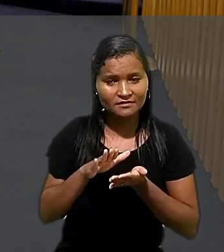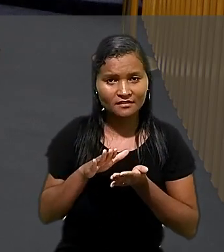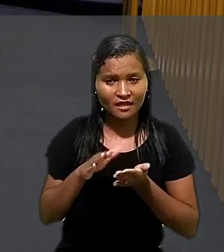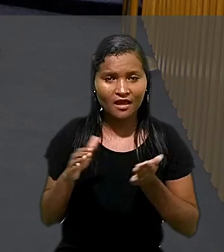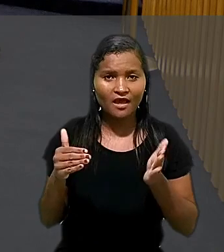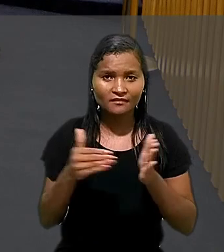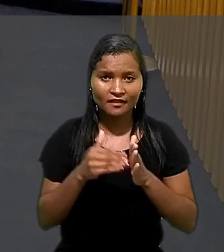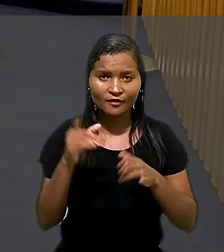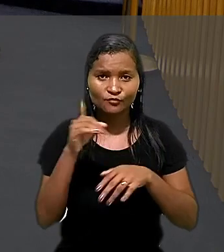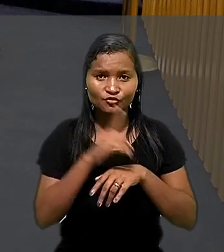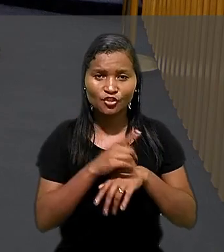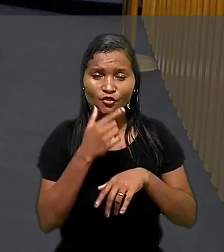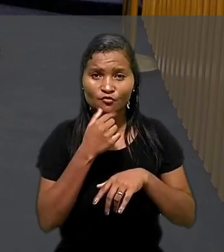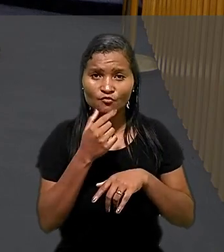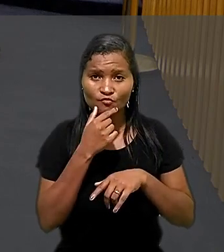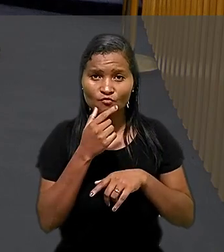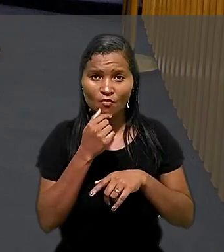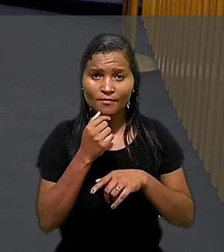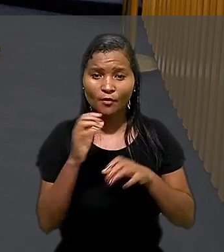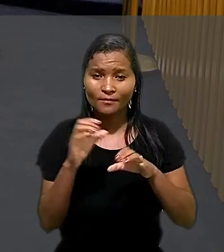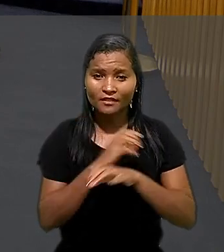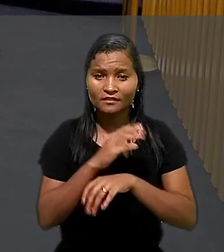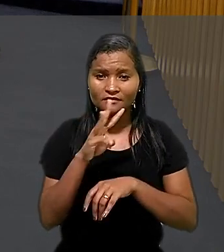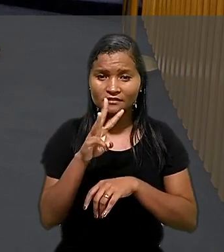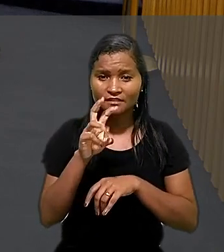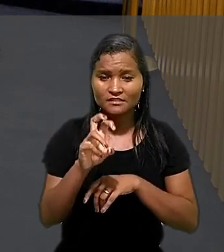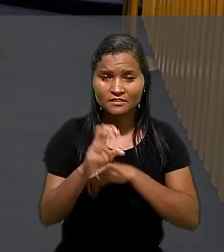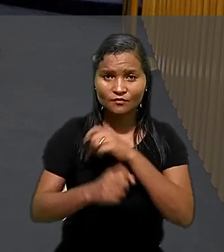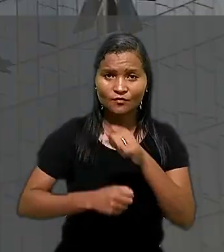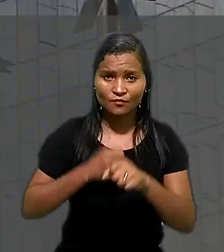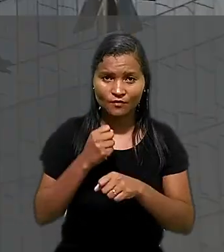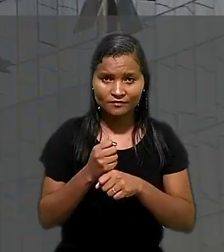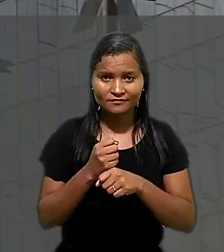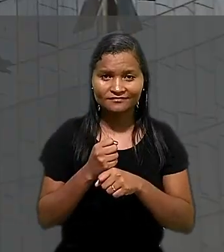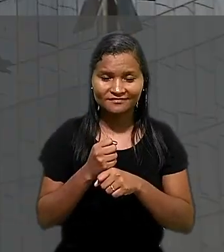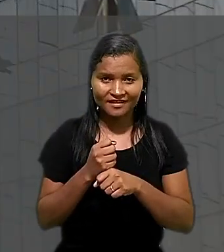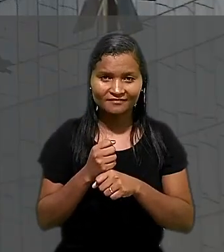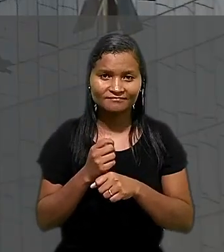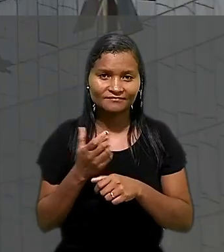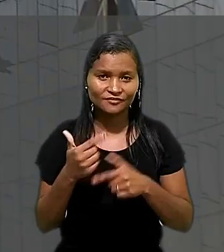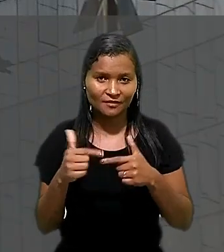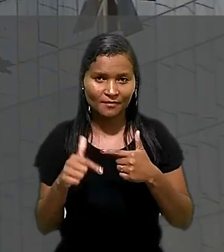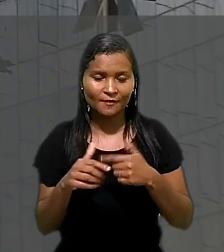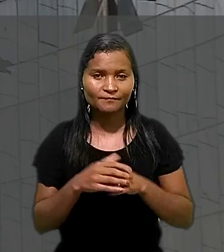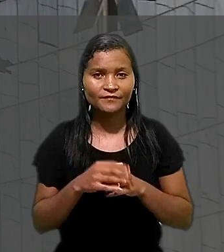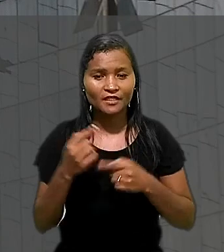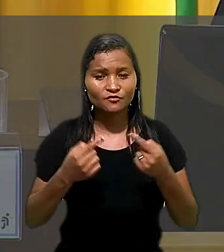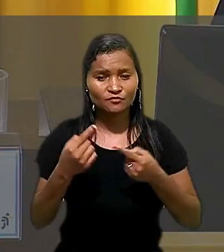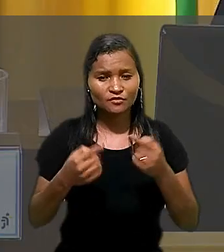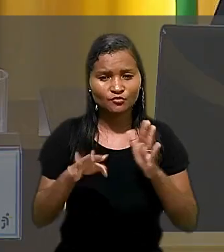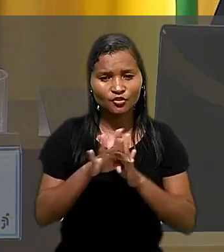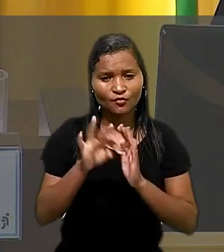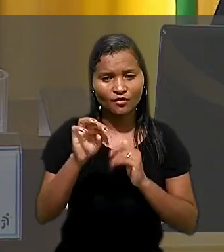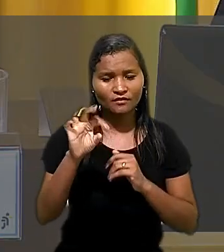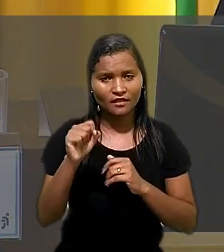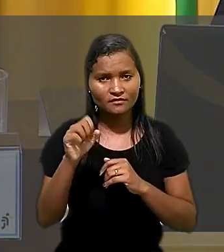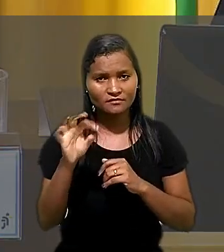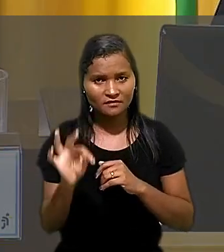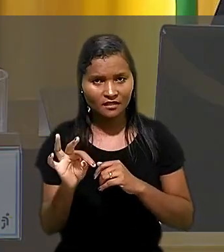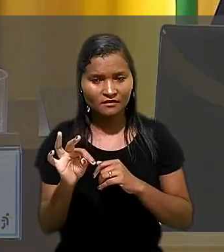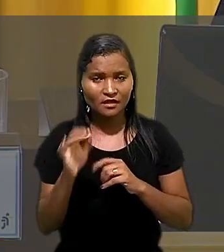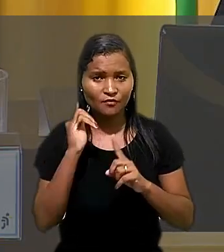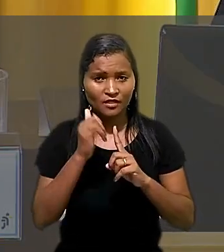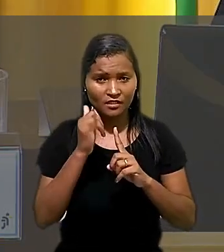que o trabalhador completaria 35 anos de contribuição. A discussão chegou ao TST. O relator na